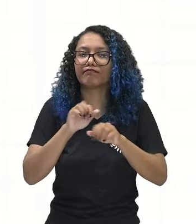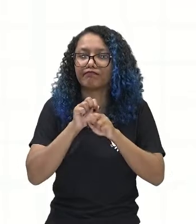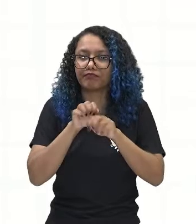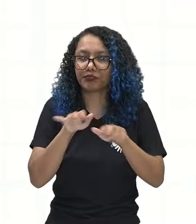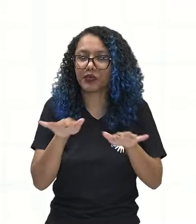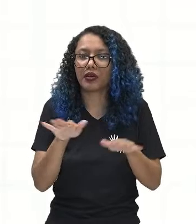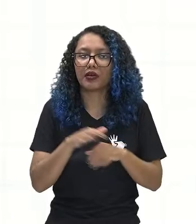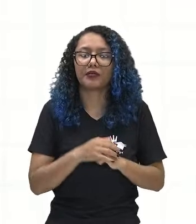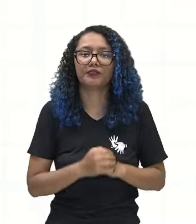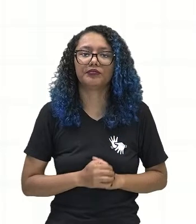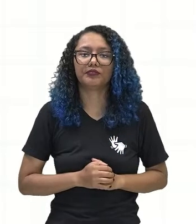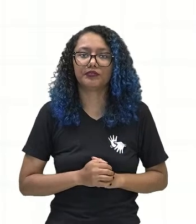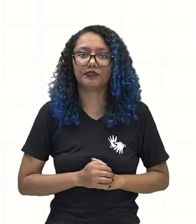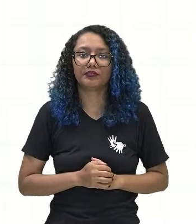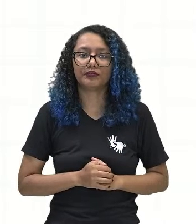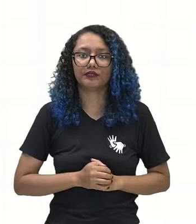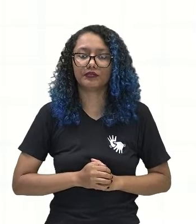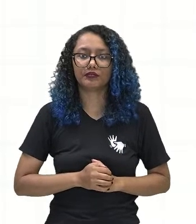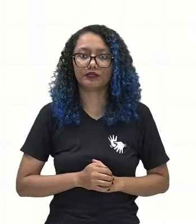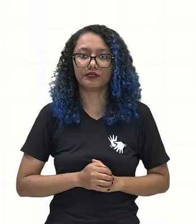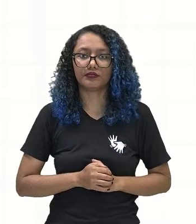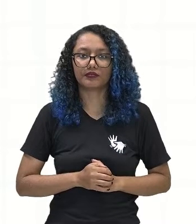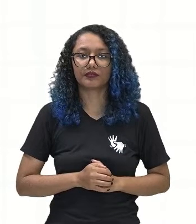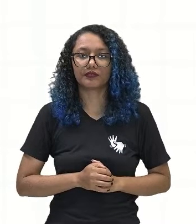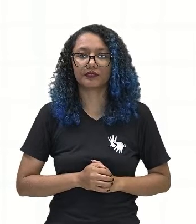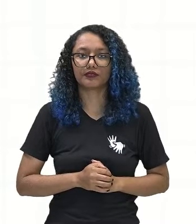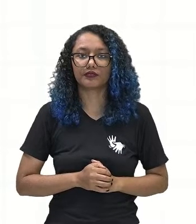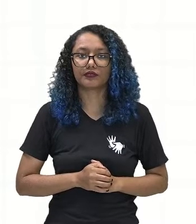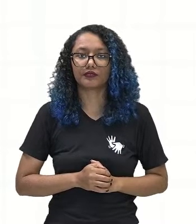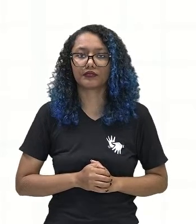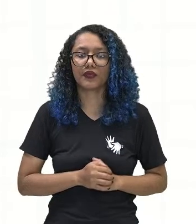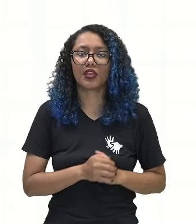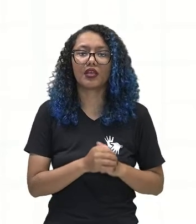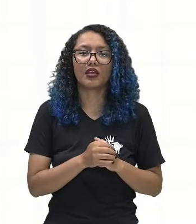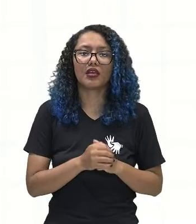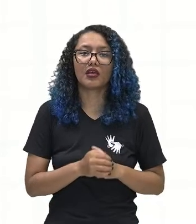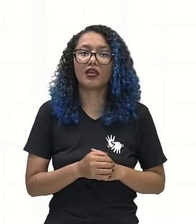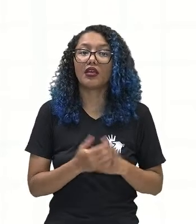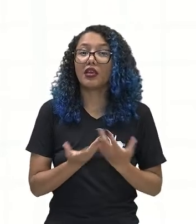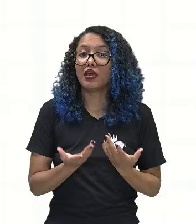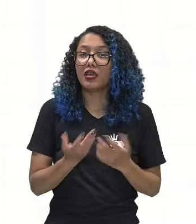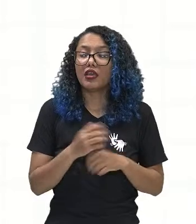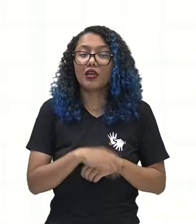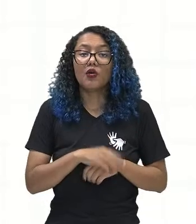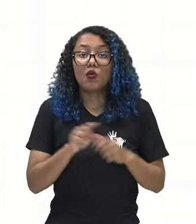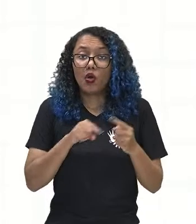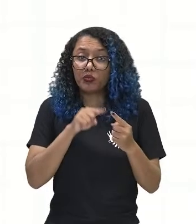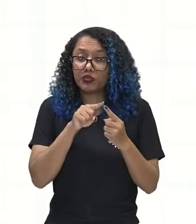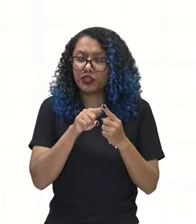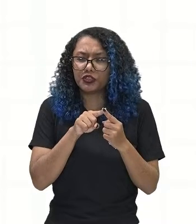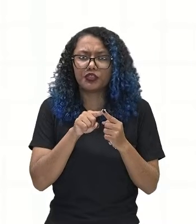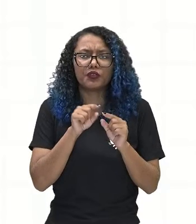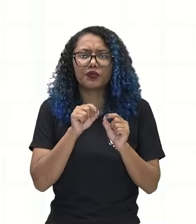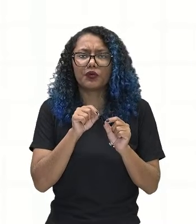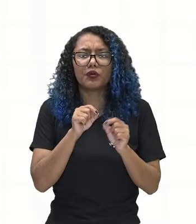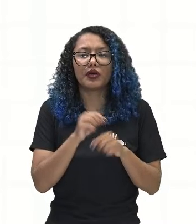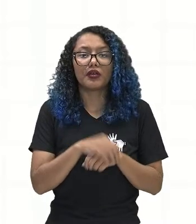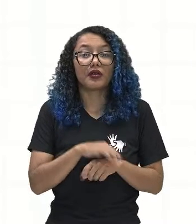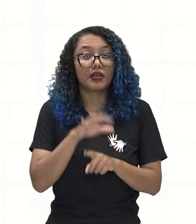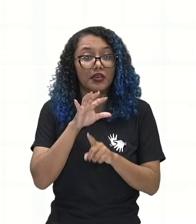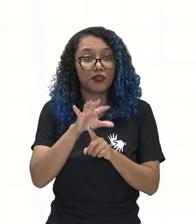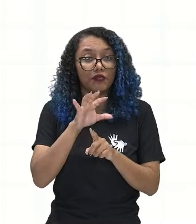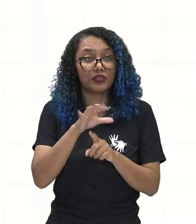propaganda e essa intencionalidade discursiva da propaganda, ela busca influenciar